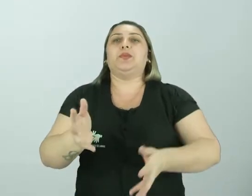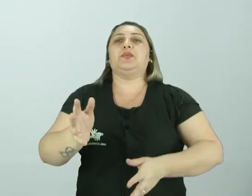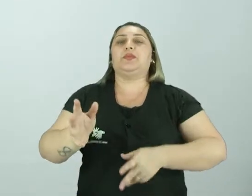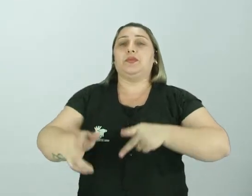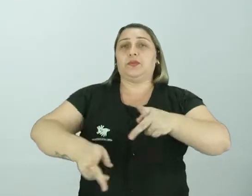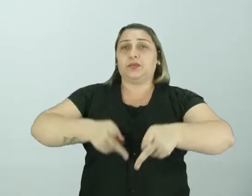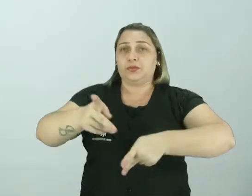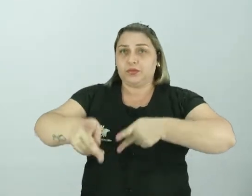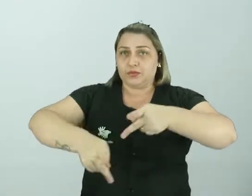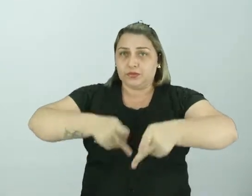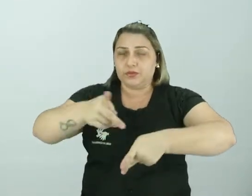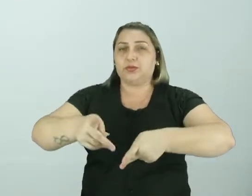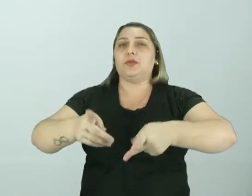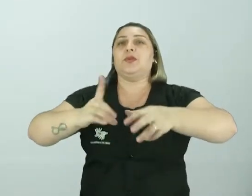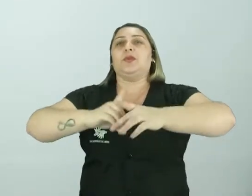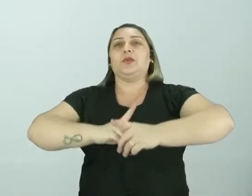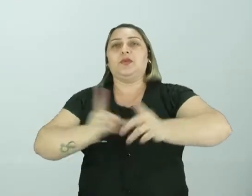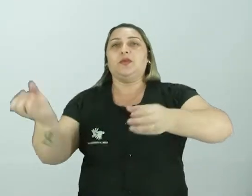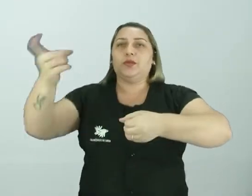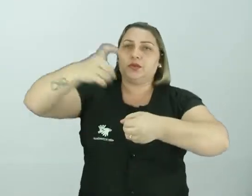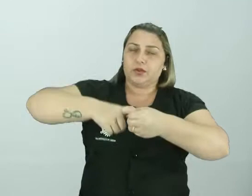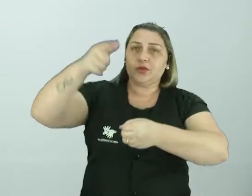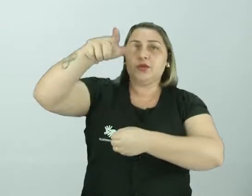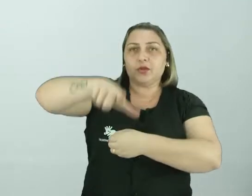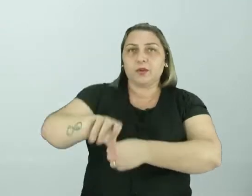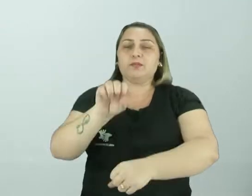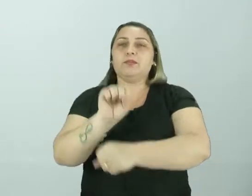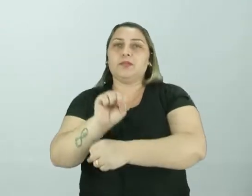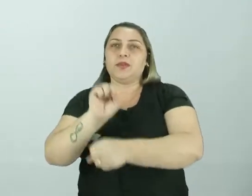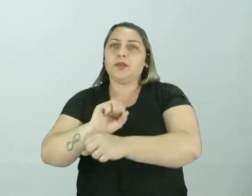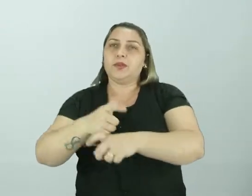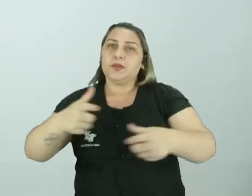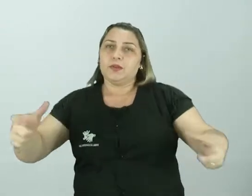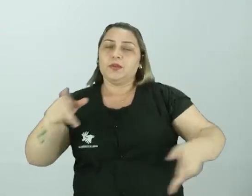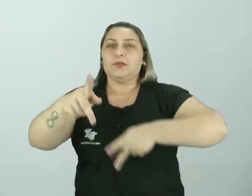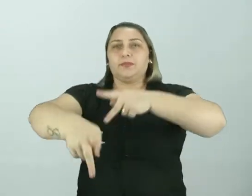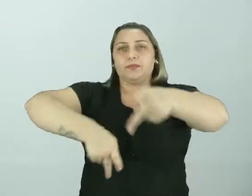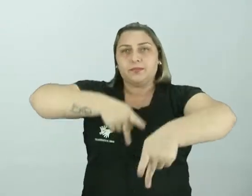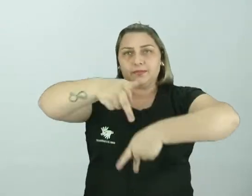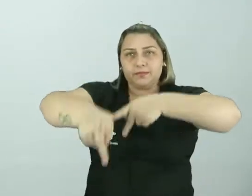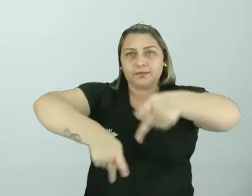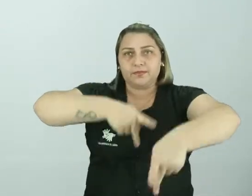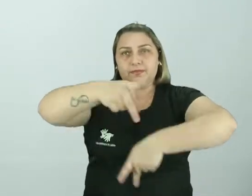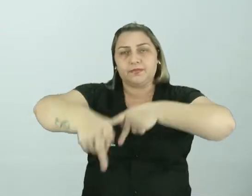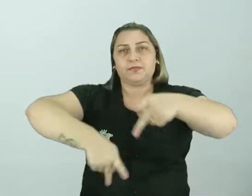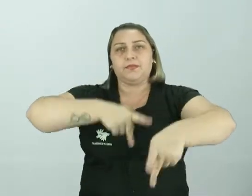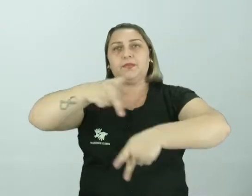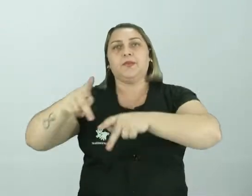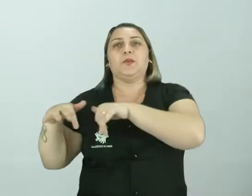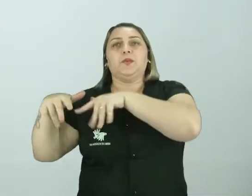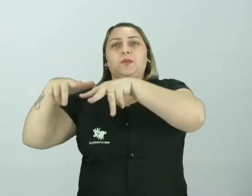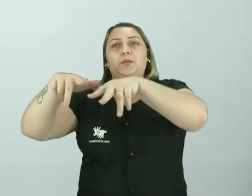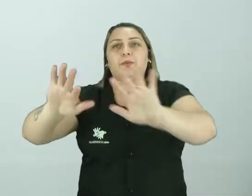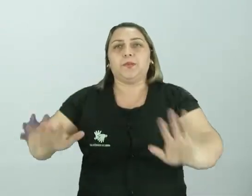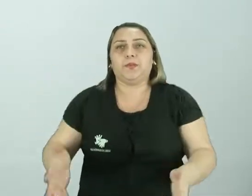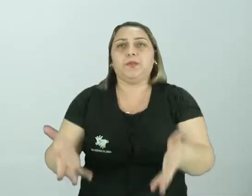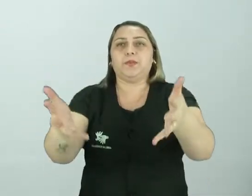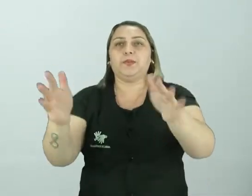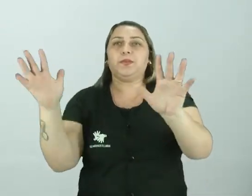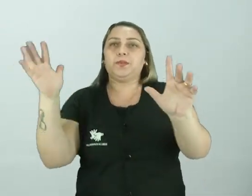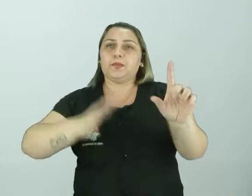de redemocratização, porque é ele que vai mobilizar as maiores camadas populares, as maiores massas populares, para